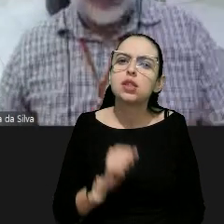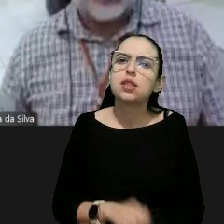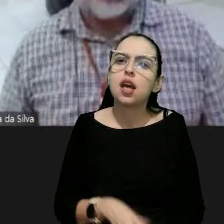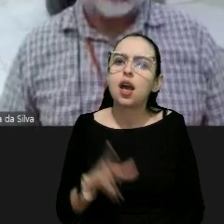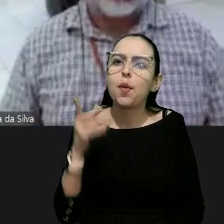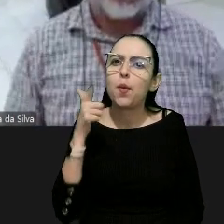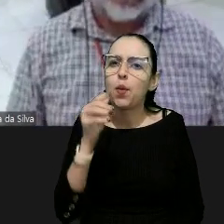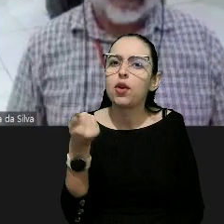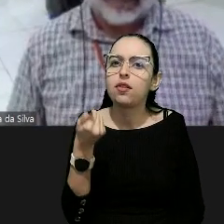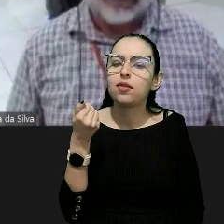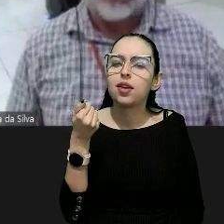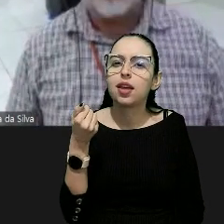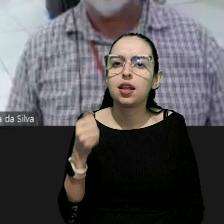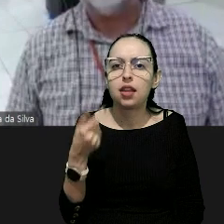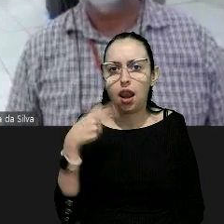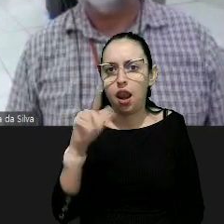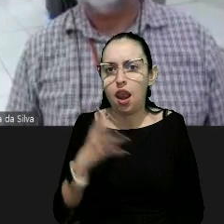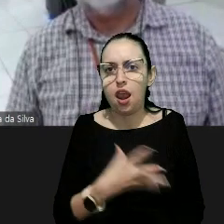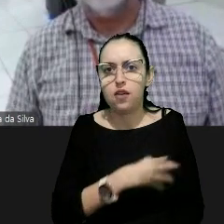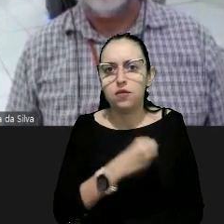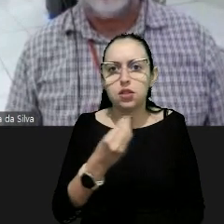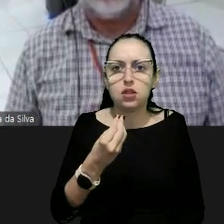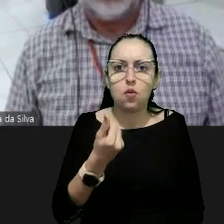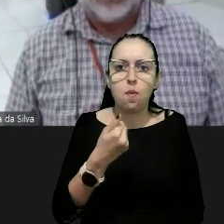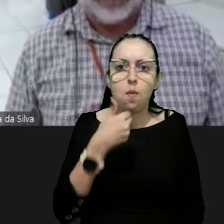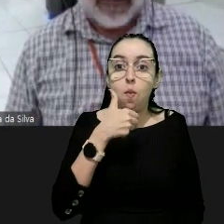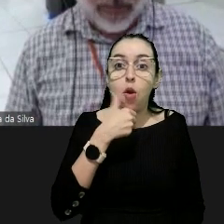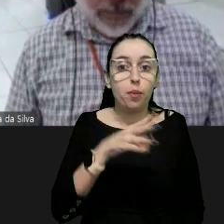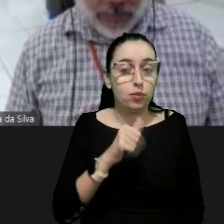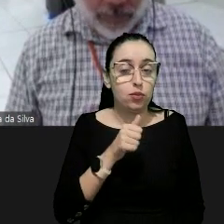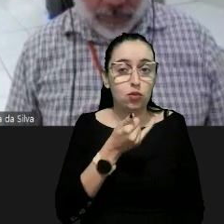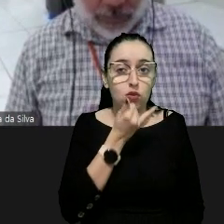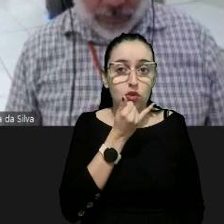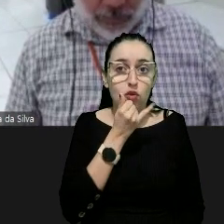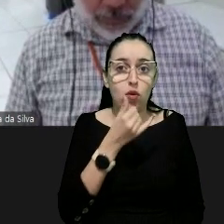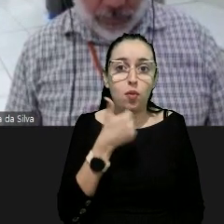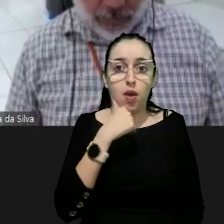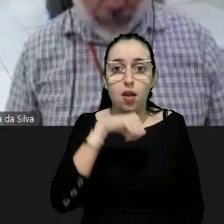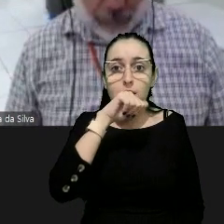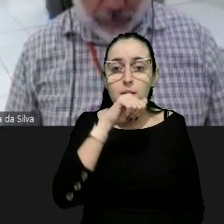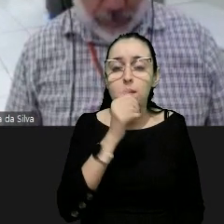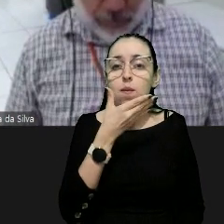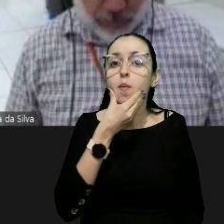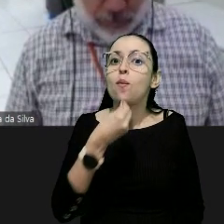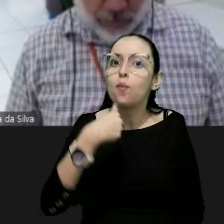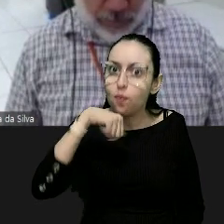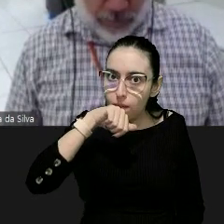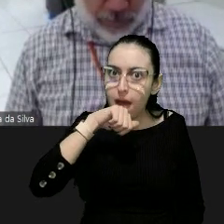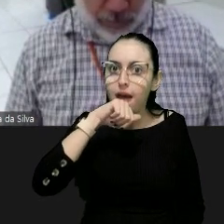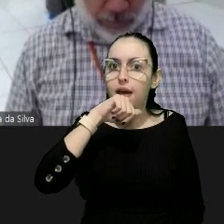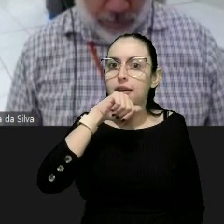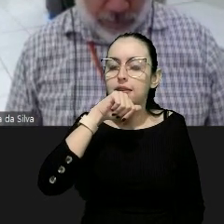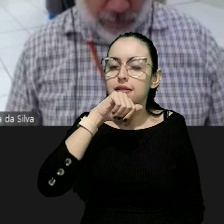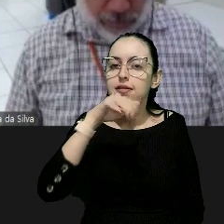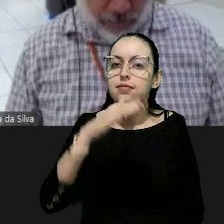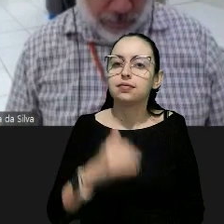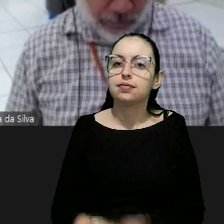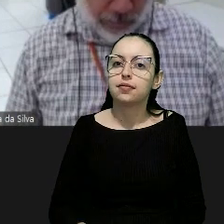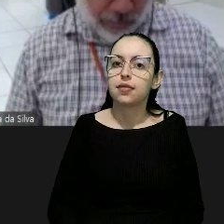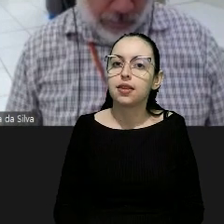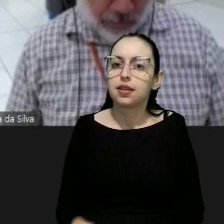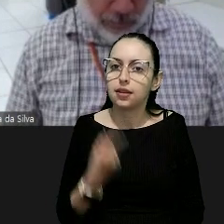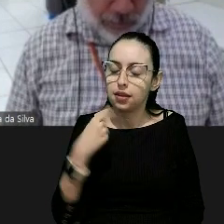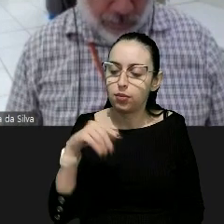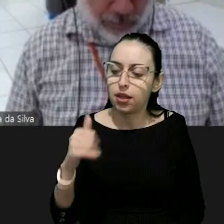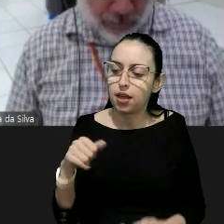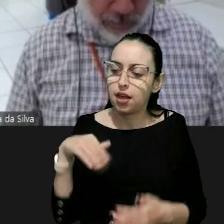E por que você não aproveita e leva seu pai para assistir o jogo de golfe dele? É